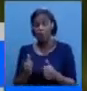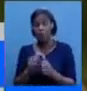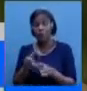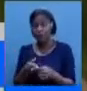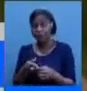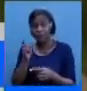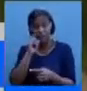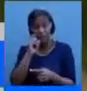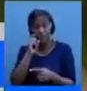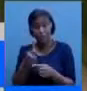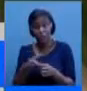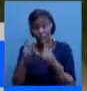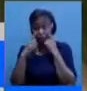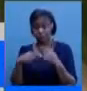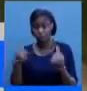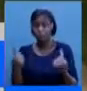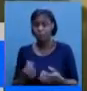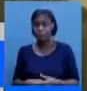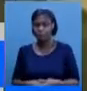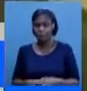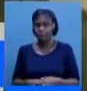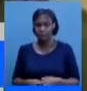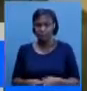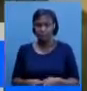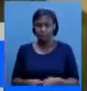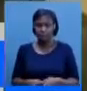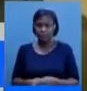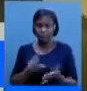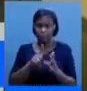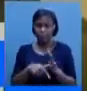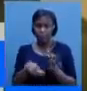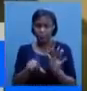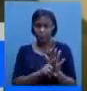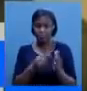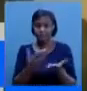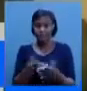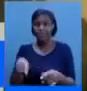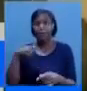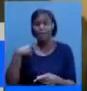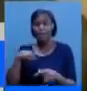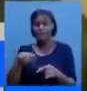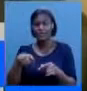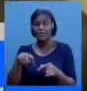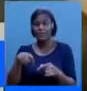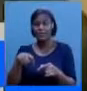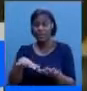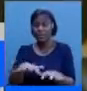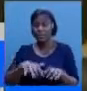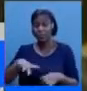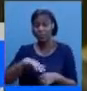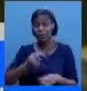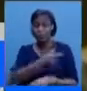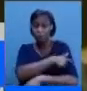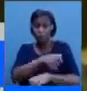e defesa do interesse público. O projeto de lei entregue ao Presidente da Assembleia Nacional pelos deputados